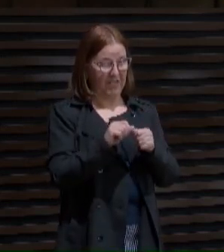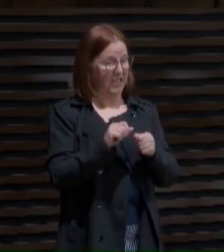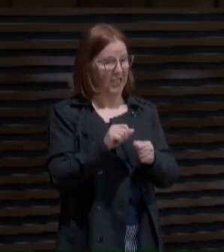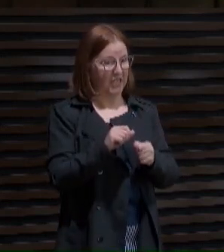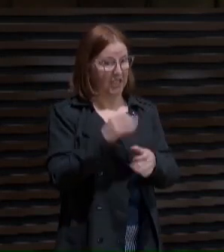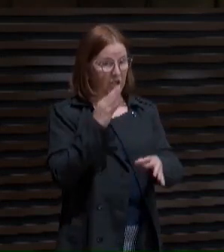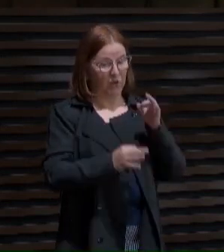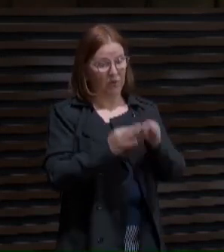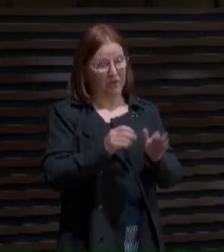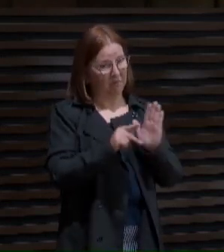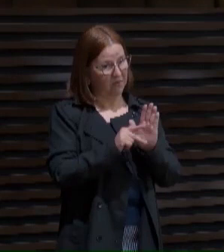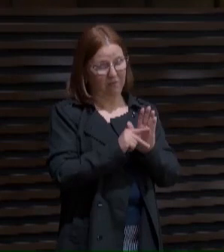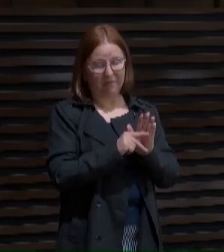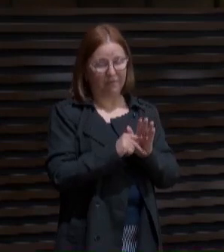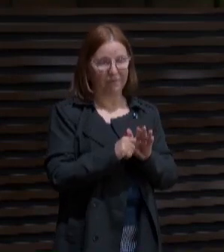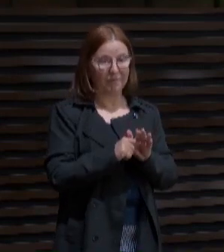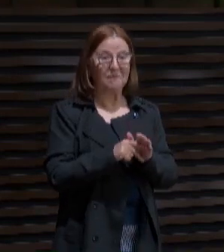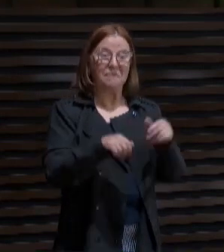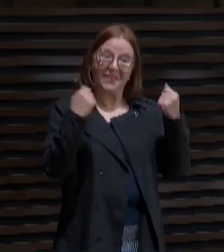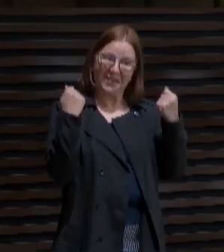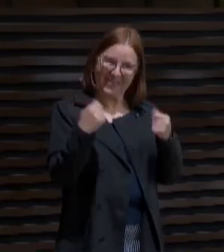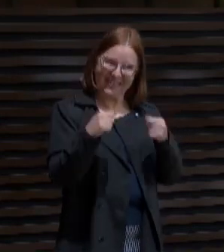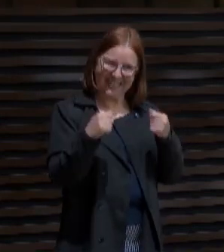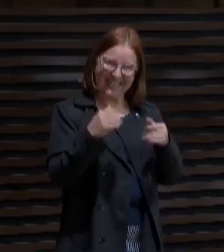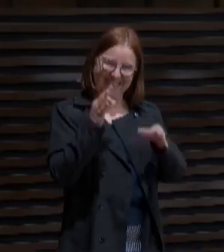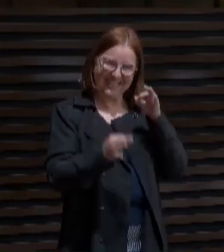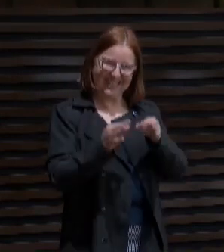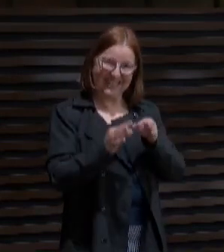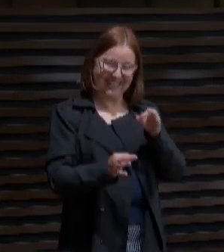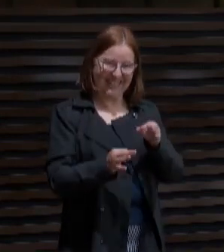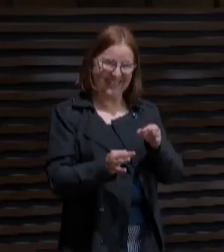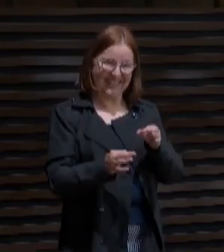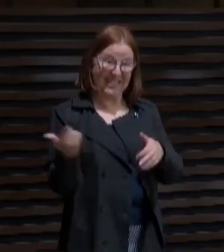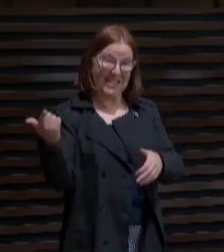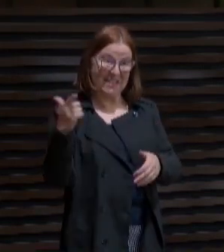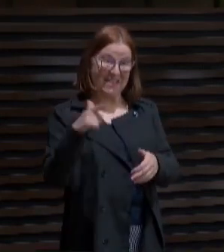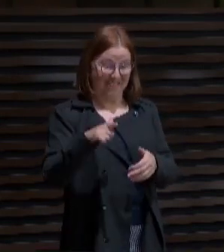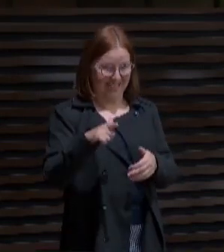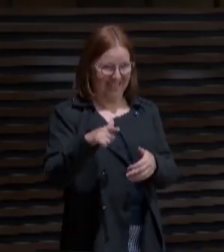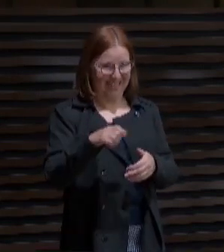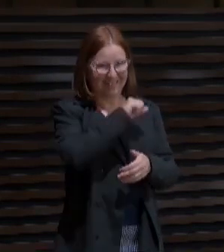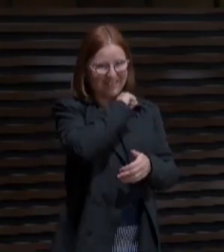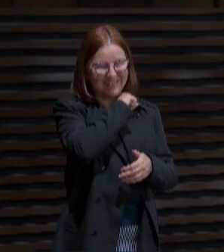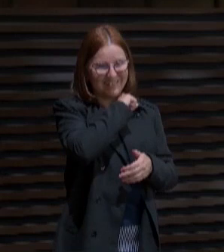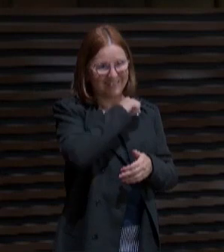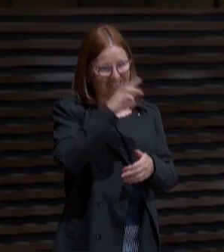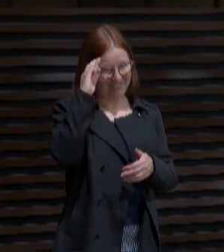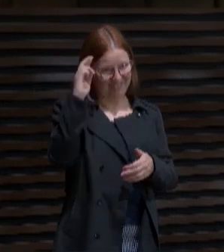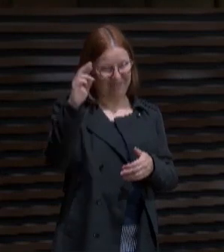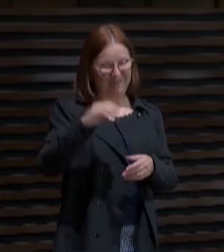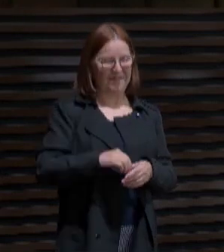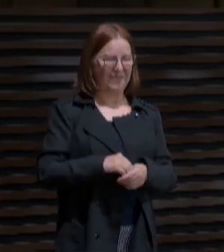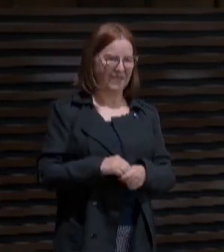chance. Você necessita da justiça que lhe foi imputada. É o que diz